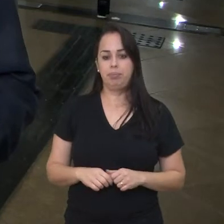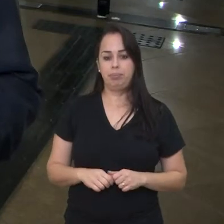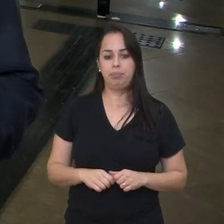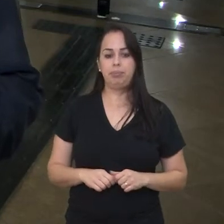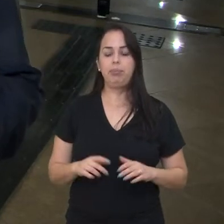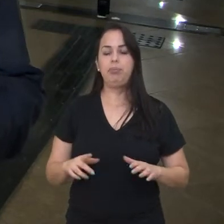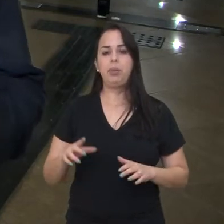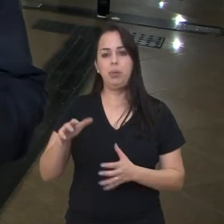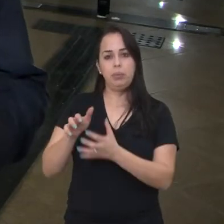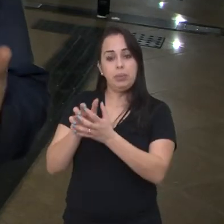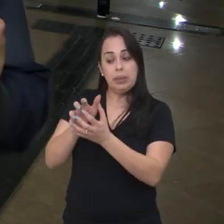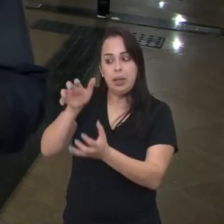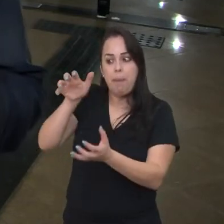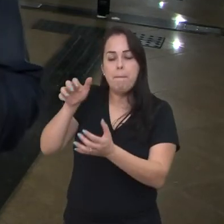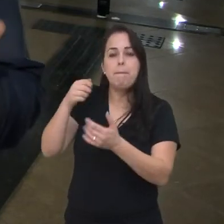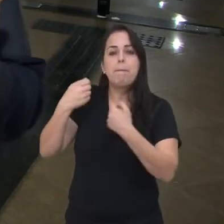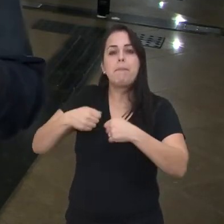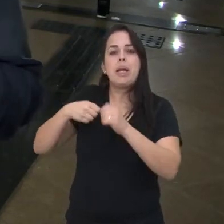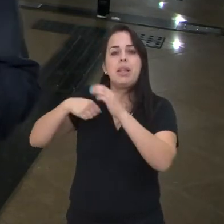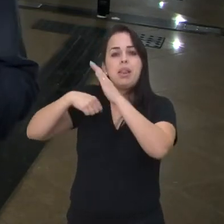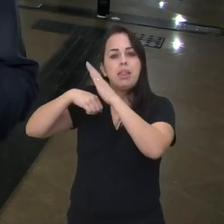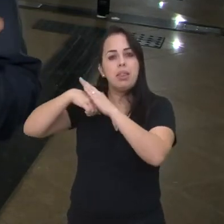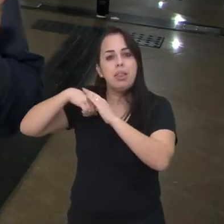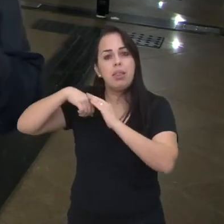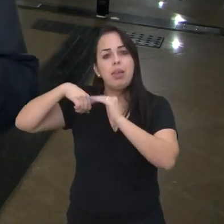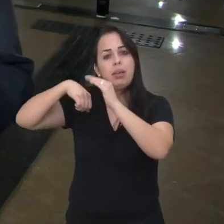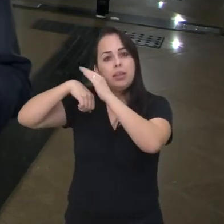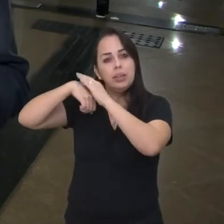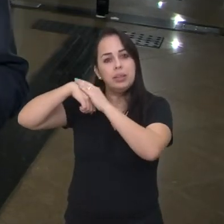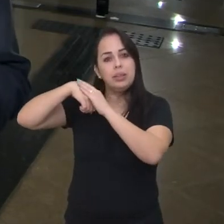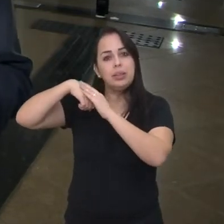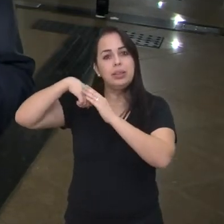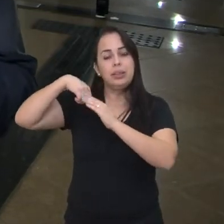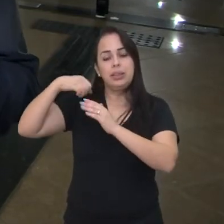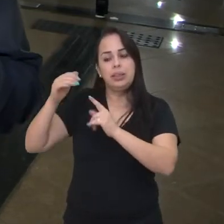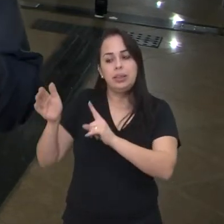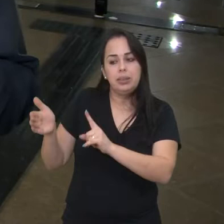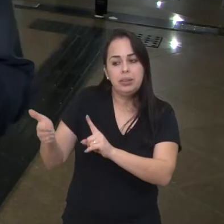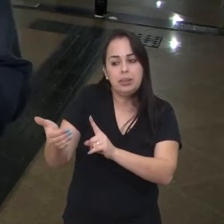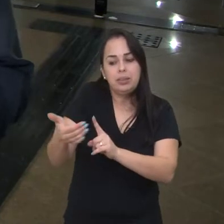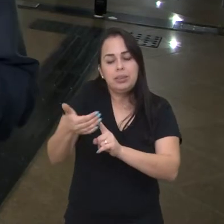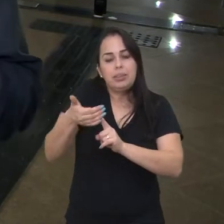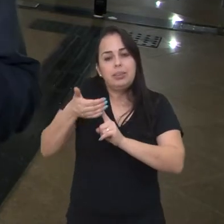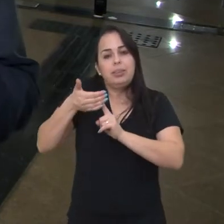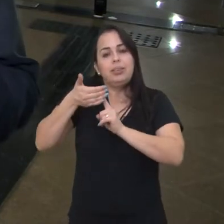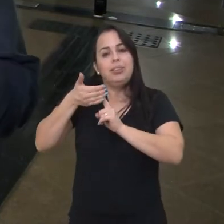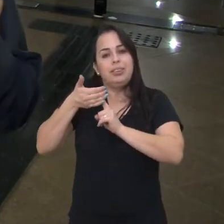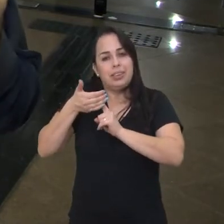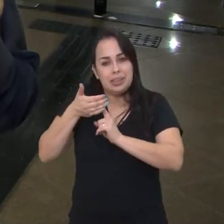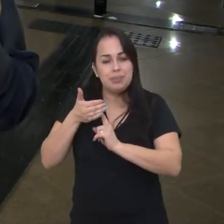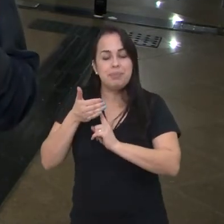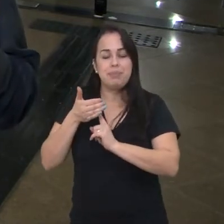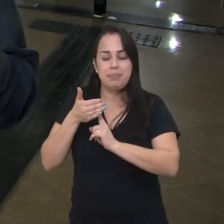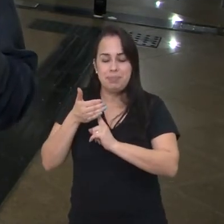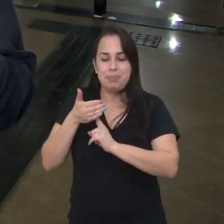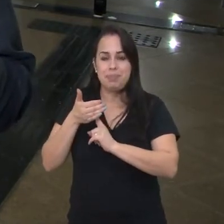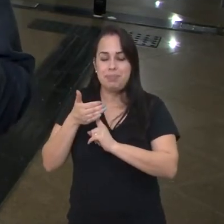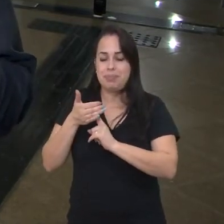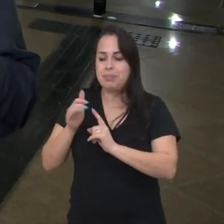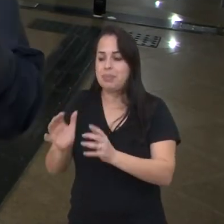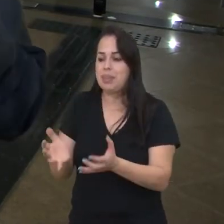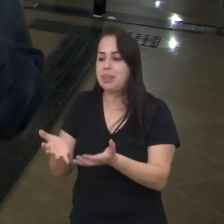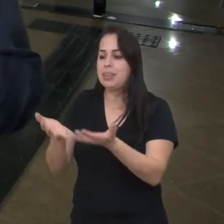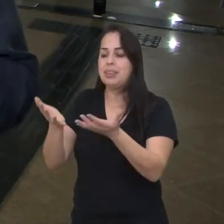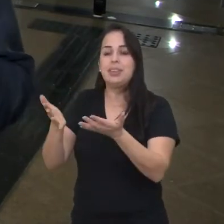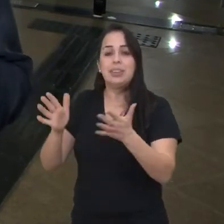idoso, ele precisa desse carinho, desse afeto, de ter um acolhimento diferenciado,